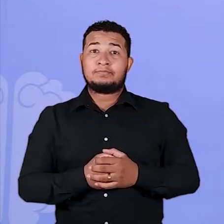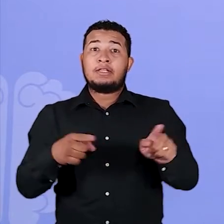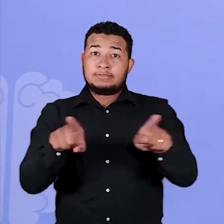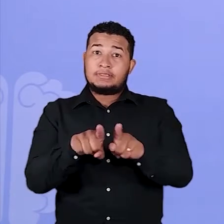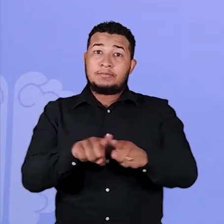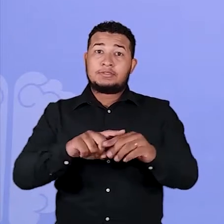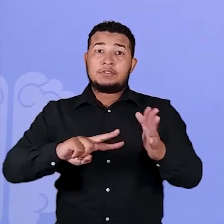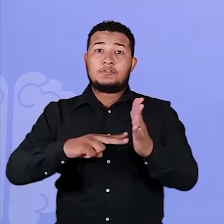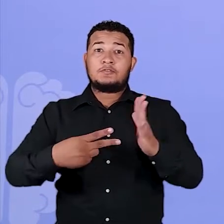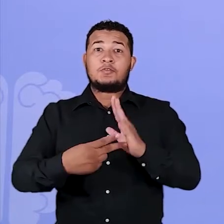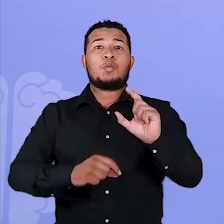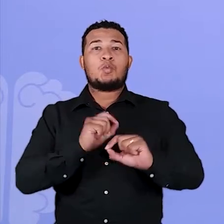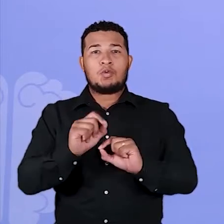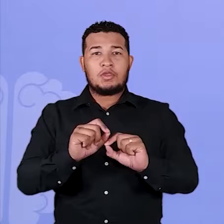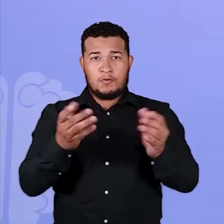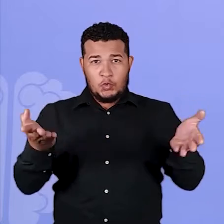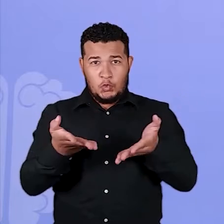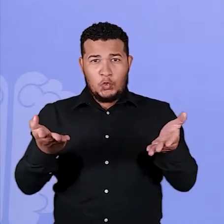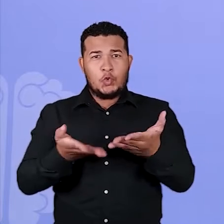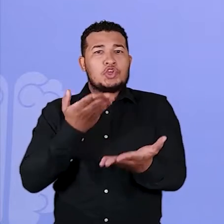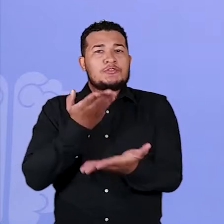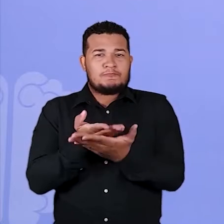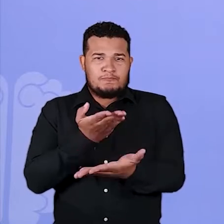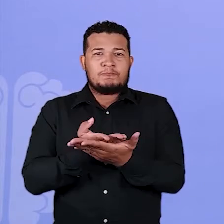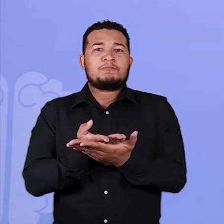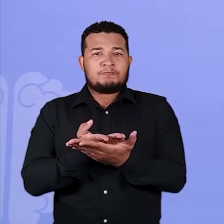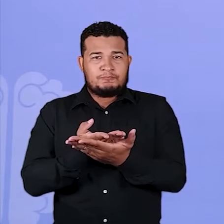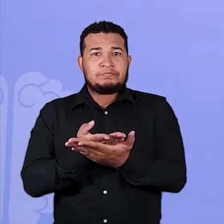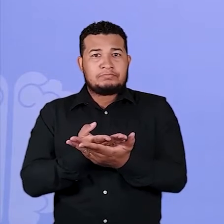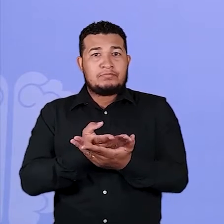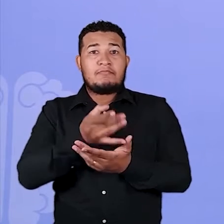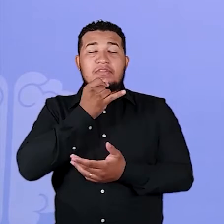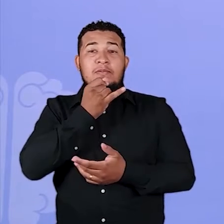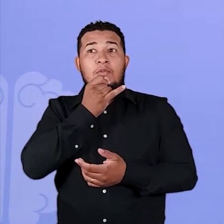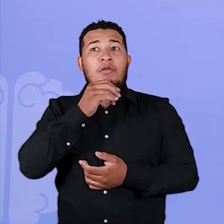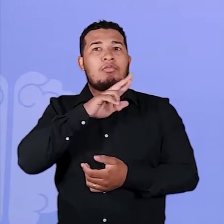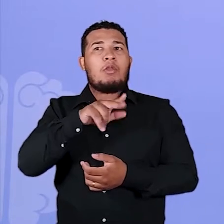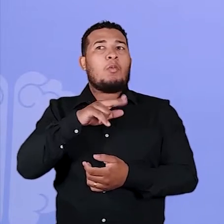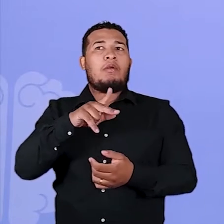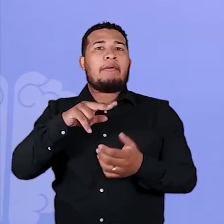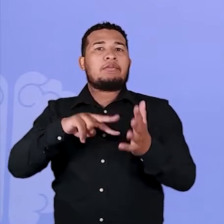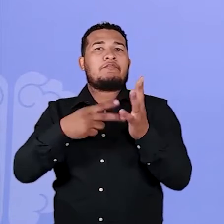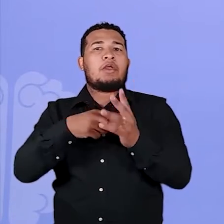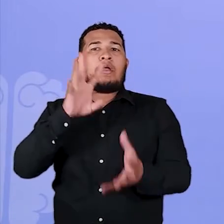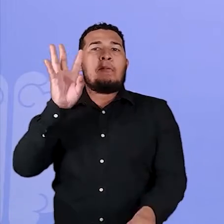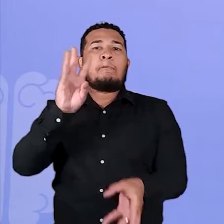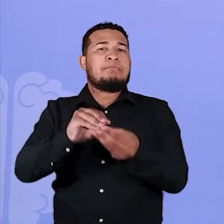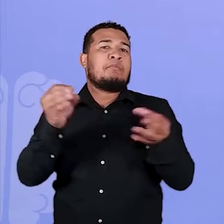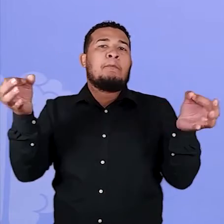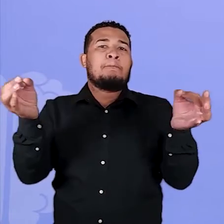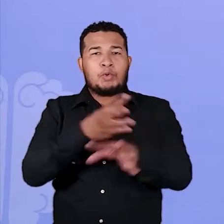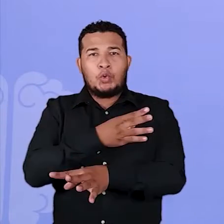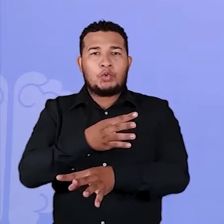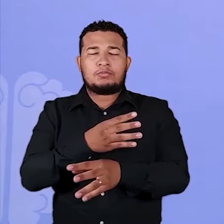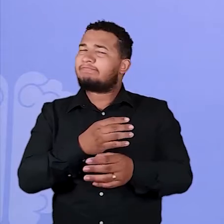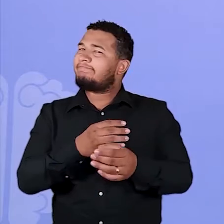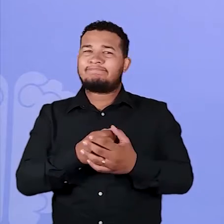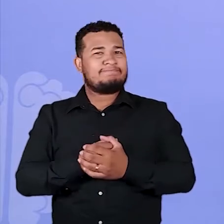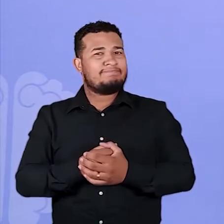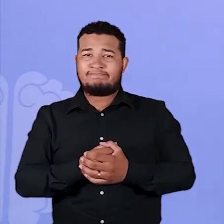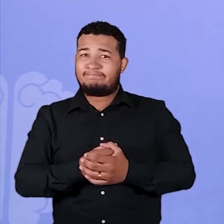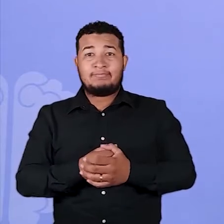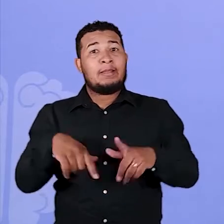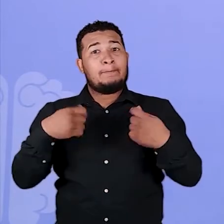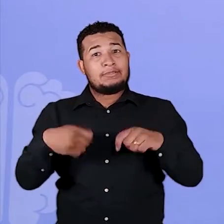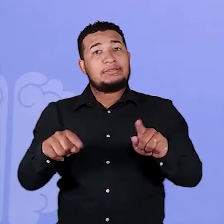dizer também que a nossa aula de hoje não vai encerrar o que é ética moderna.